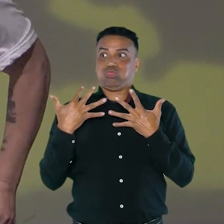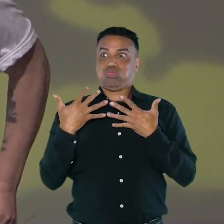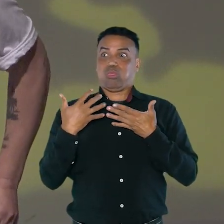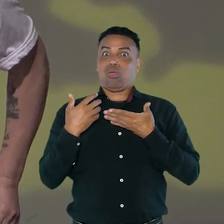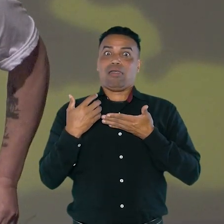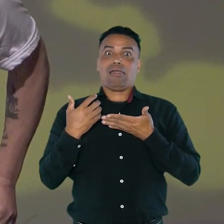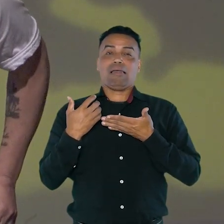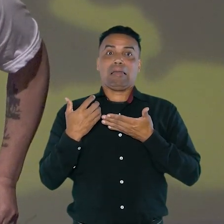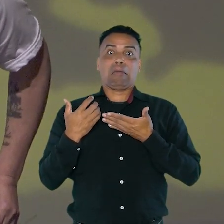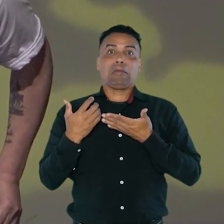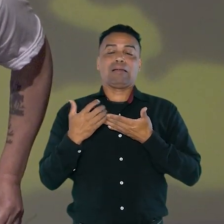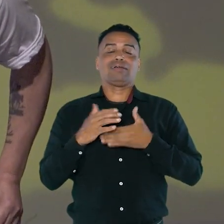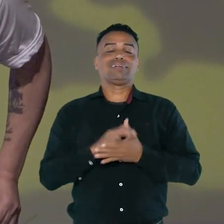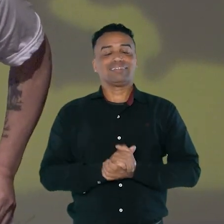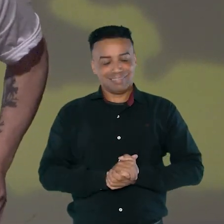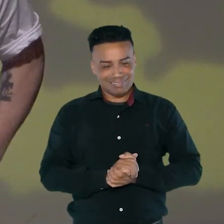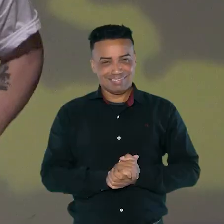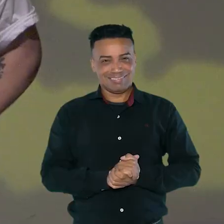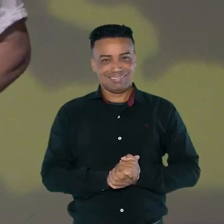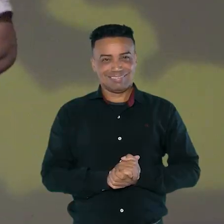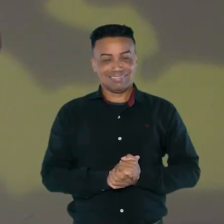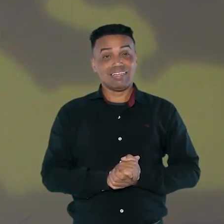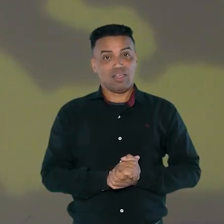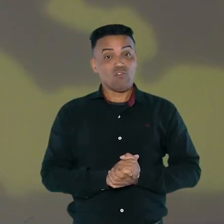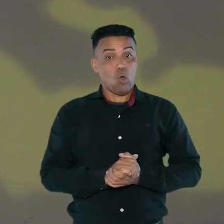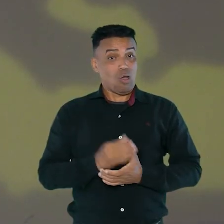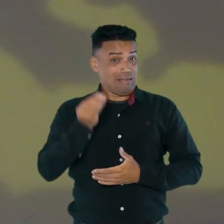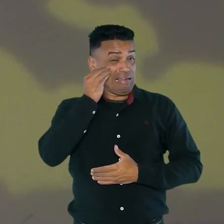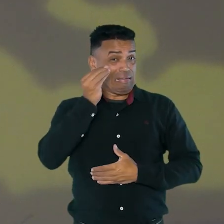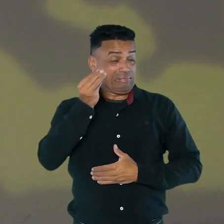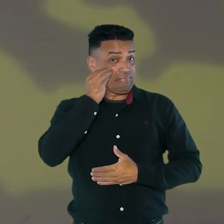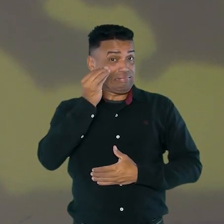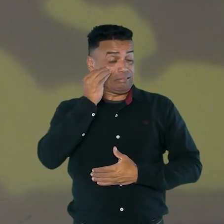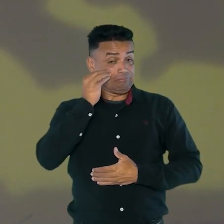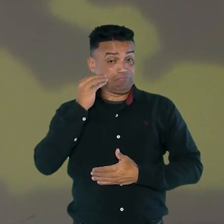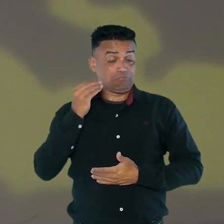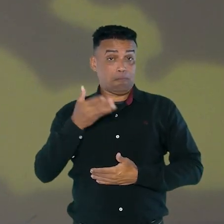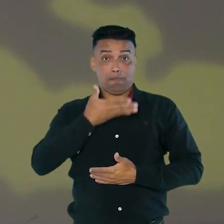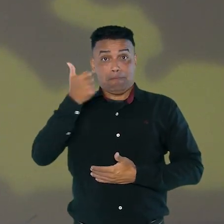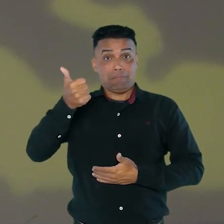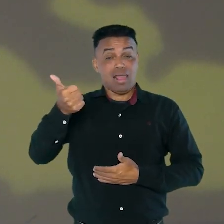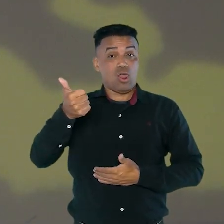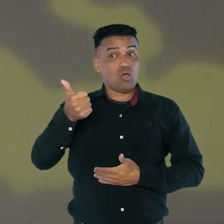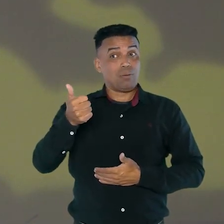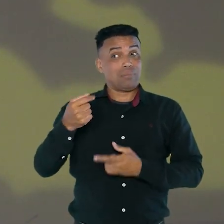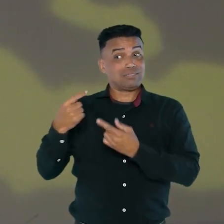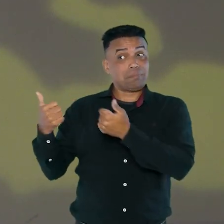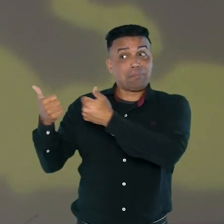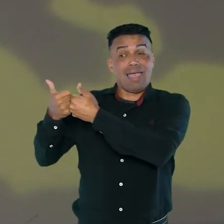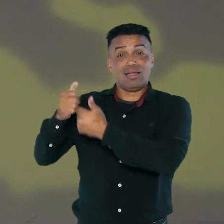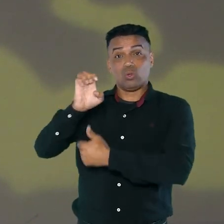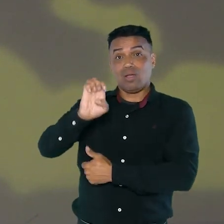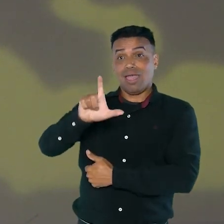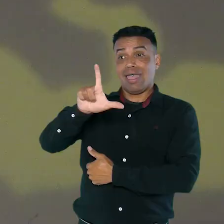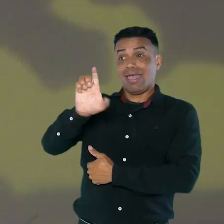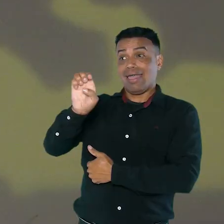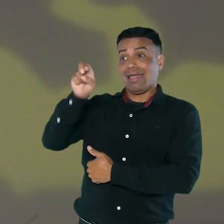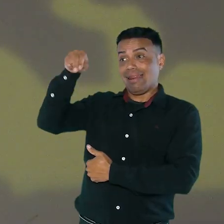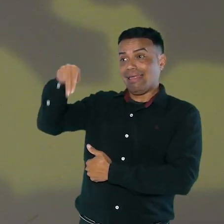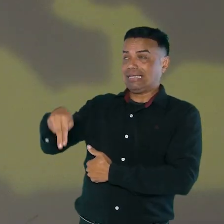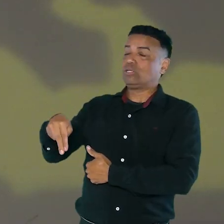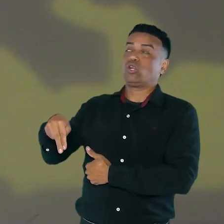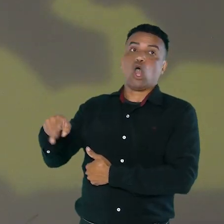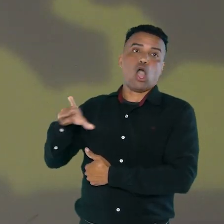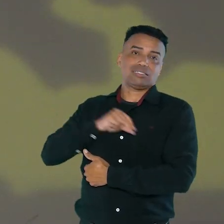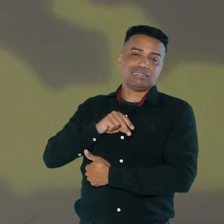Reposiciona o pedestal um pouco mais à frente. Eu vou dar o meu melhor aqui, o meu melhor, perto de Ellen.